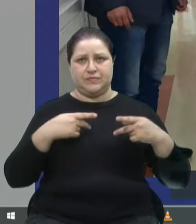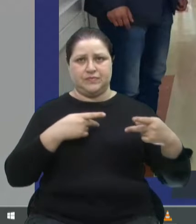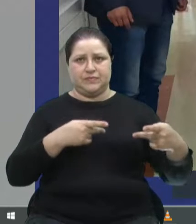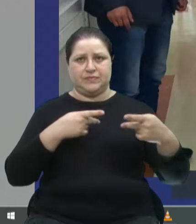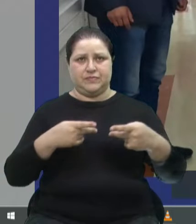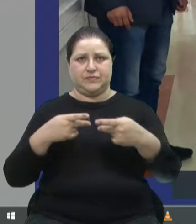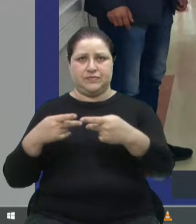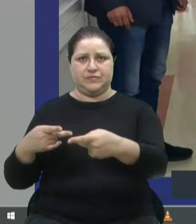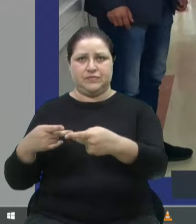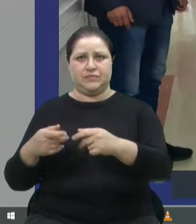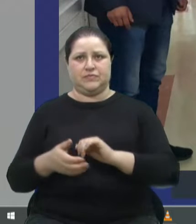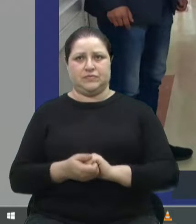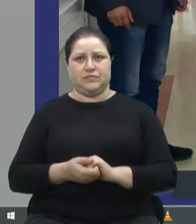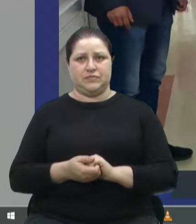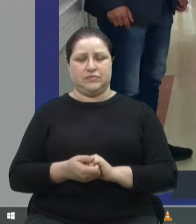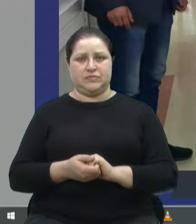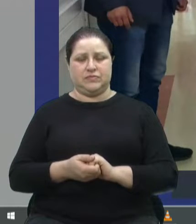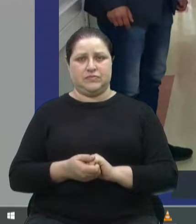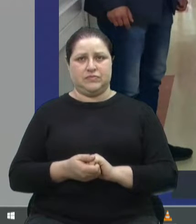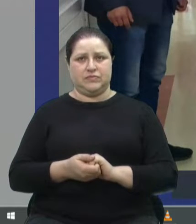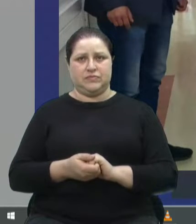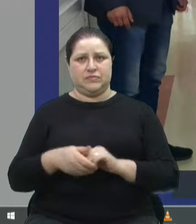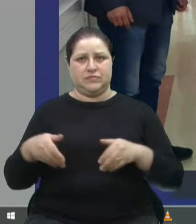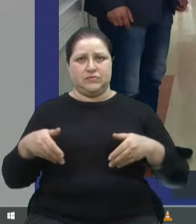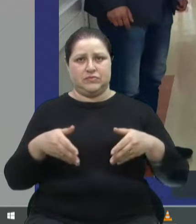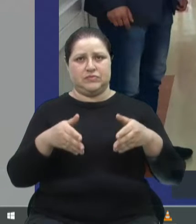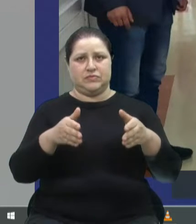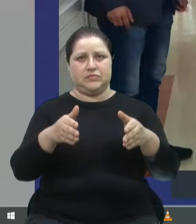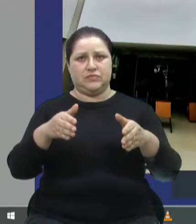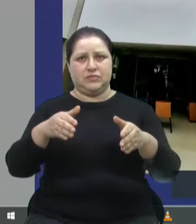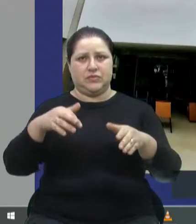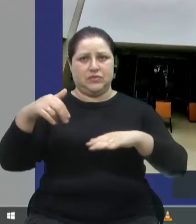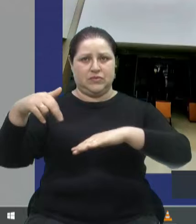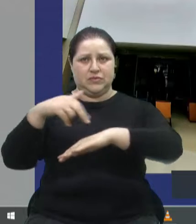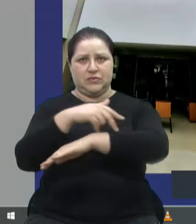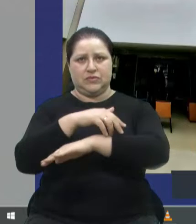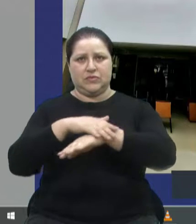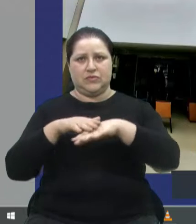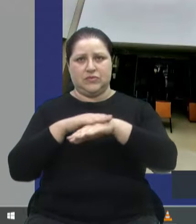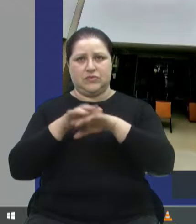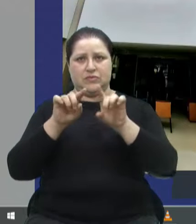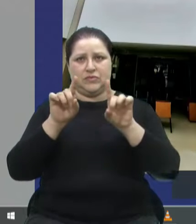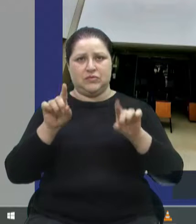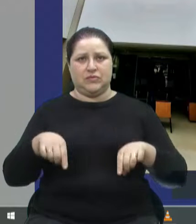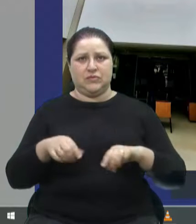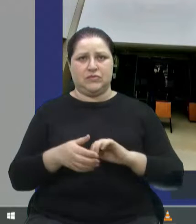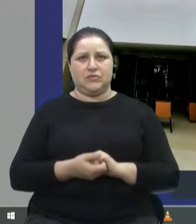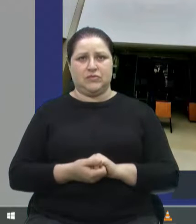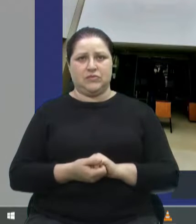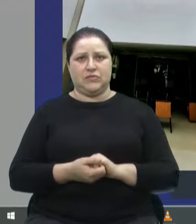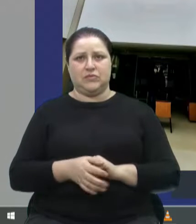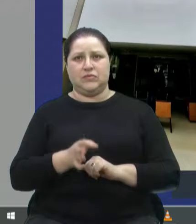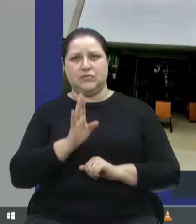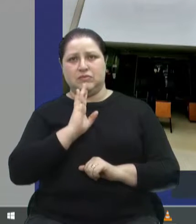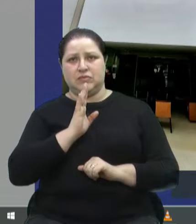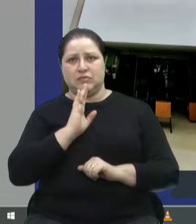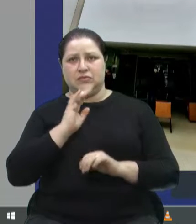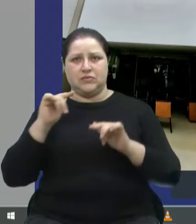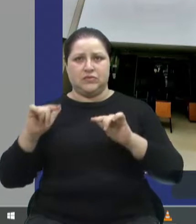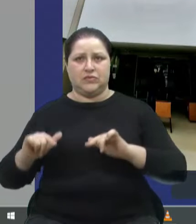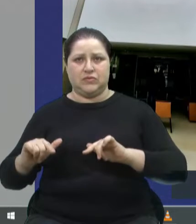dependências do hospital, corredores, conversei com funcionários, colaboradores, conheci a